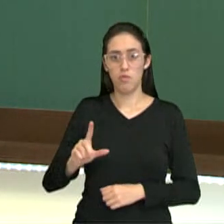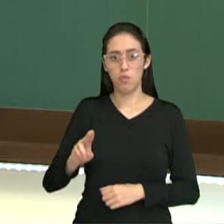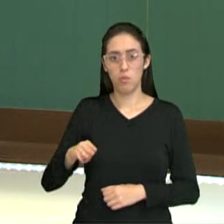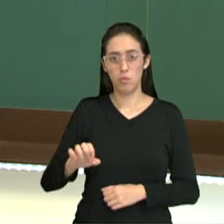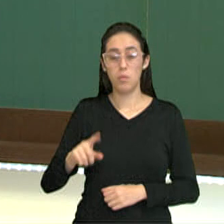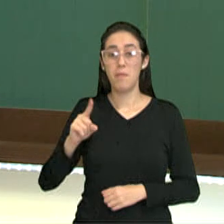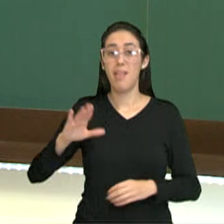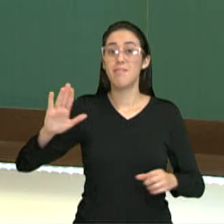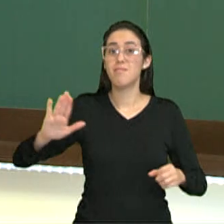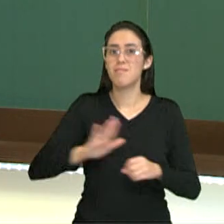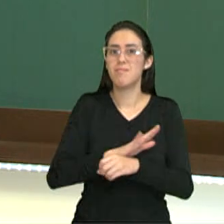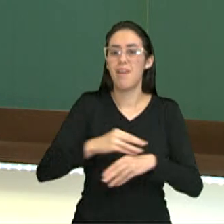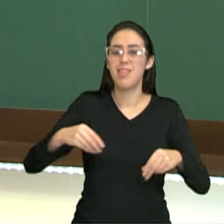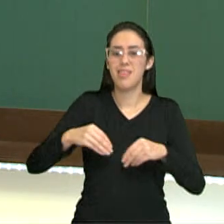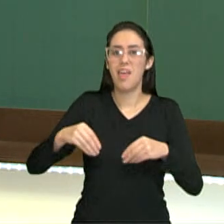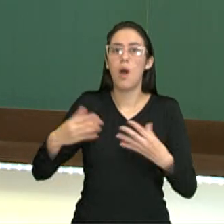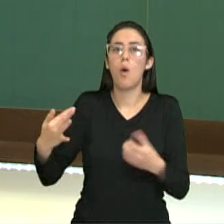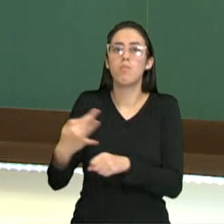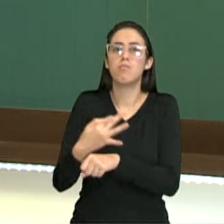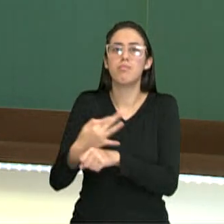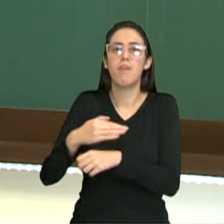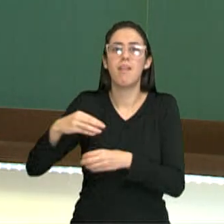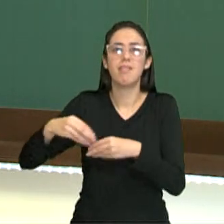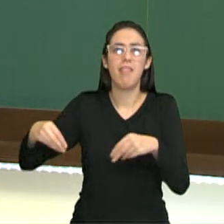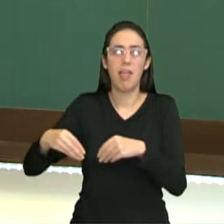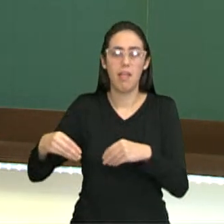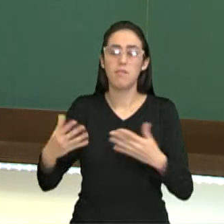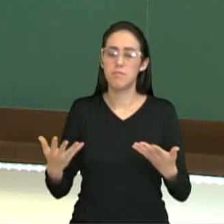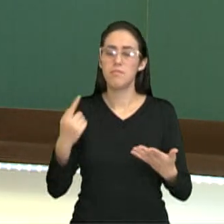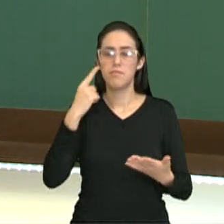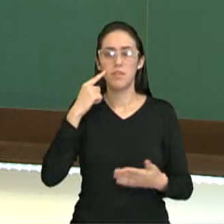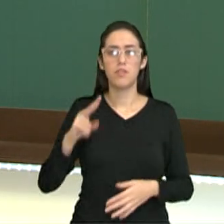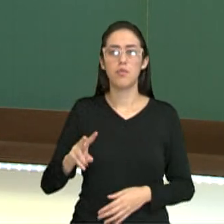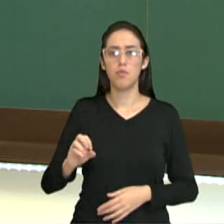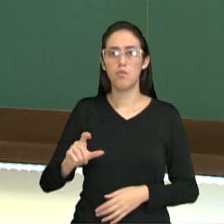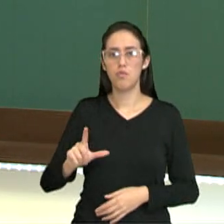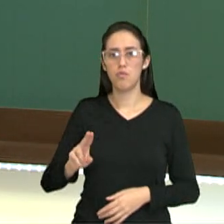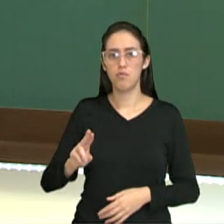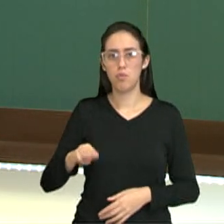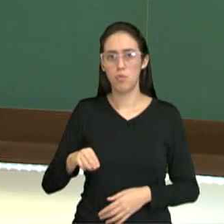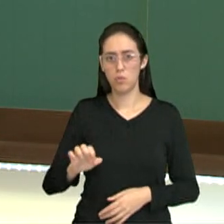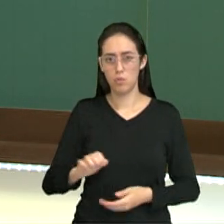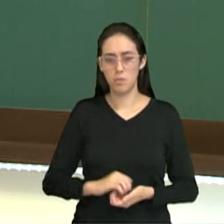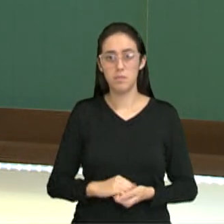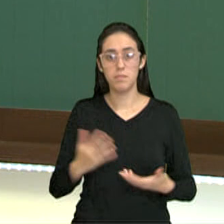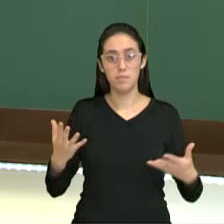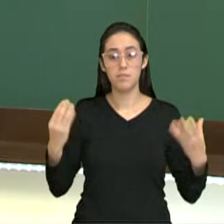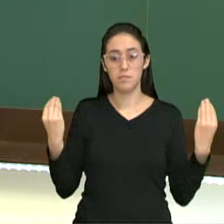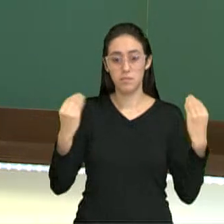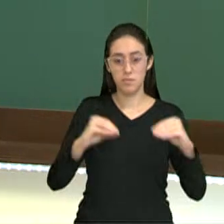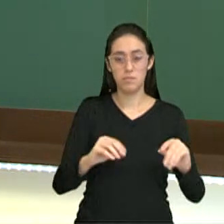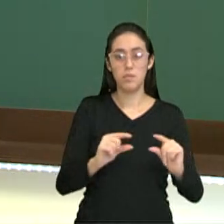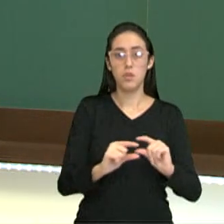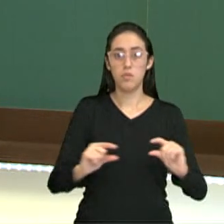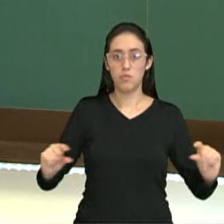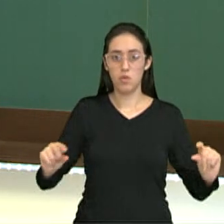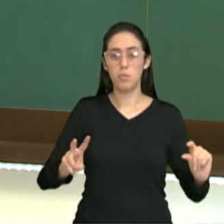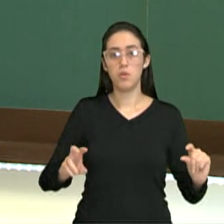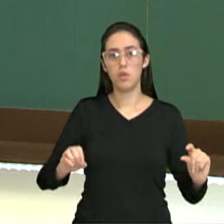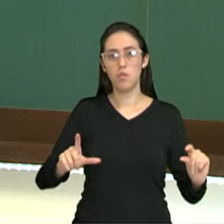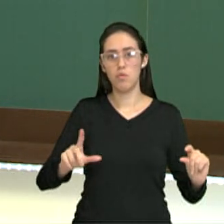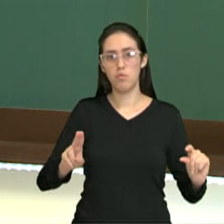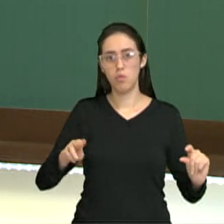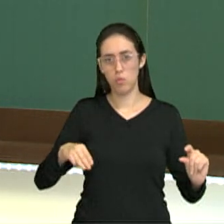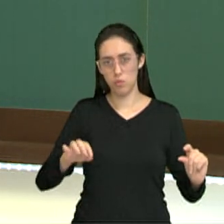máxima de terra que ele vai ter. Então a gente vai ver qual é o volume que ele vai ter. Então aplicando aqui na nossa fórmulazinha do volume, que é